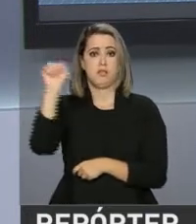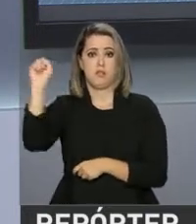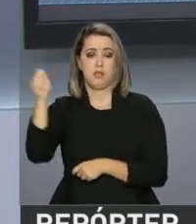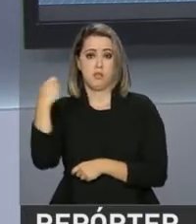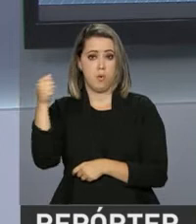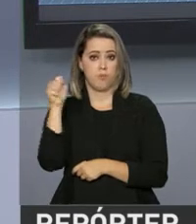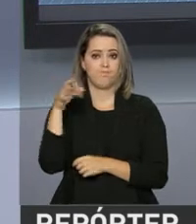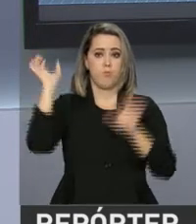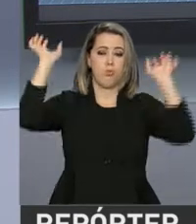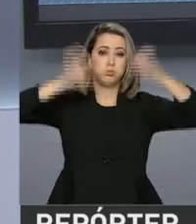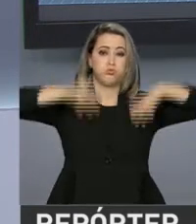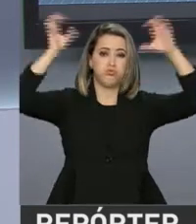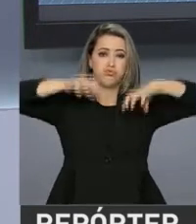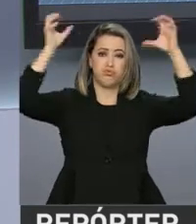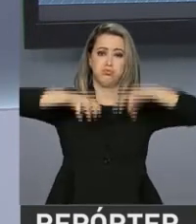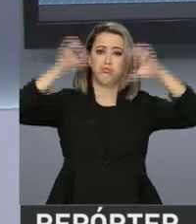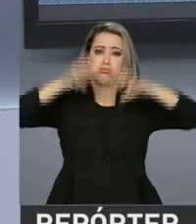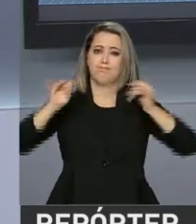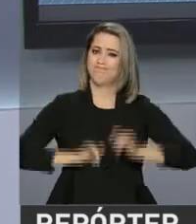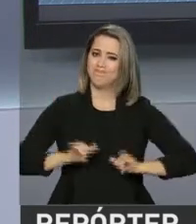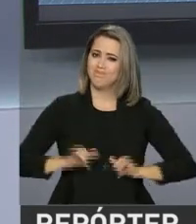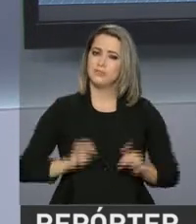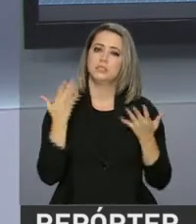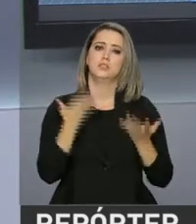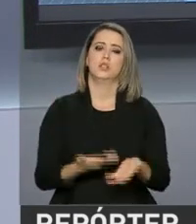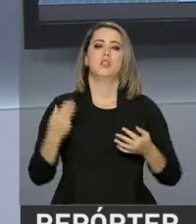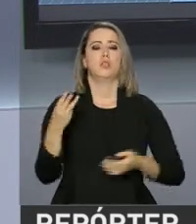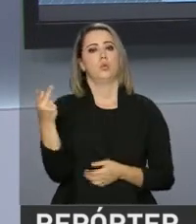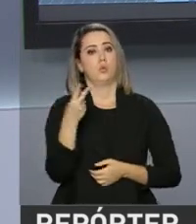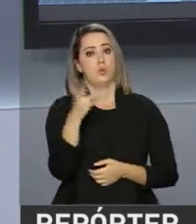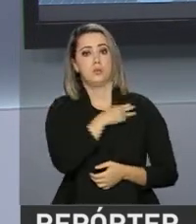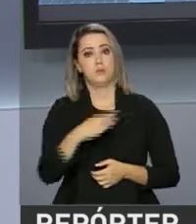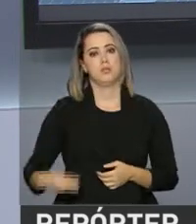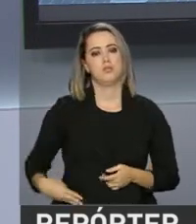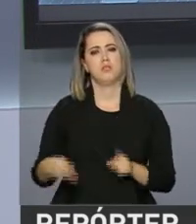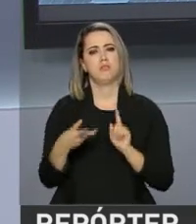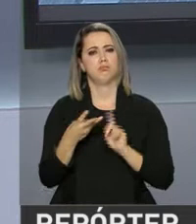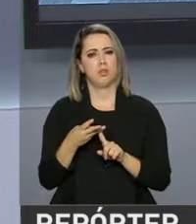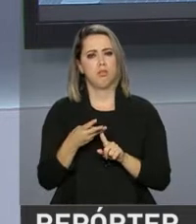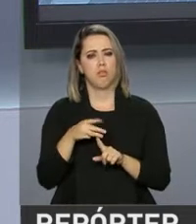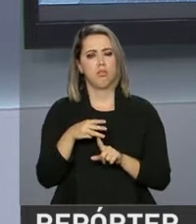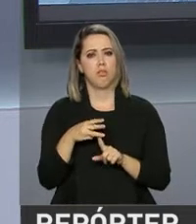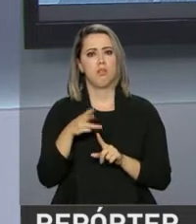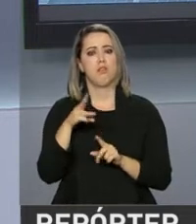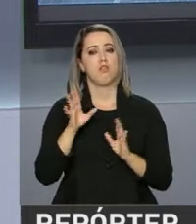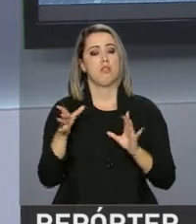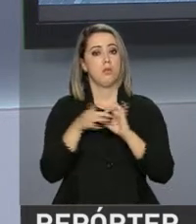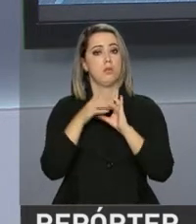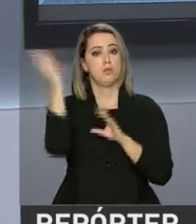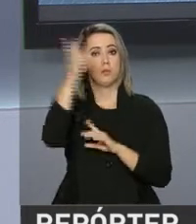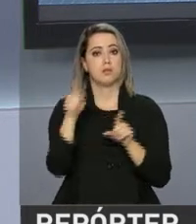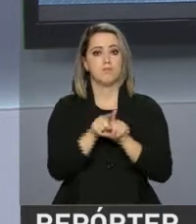chuvas os ministros do desenvolvimento social e agrário osmar terra e da integração nacional é o de barbalho